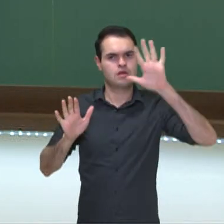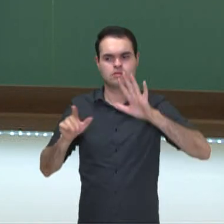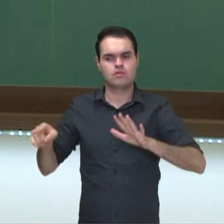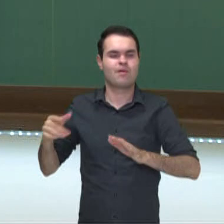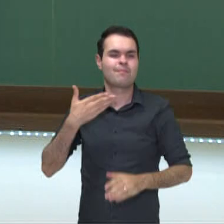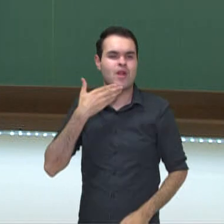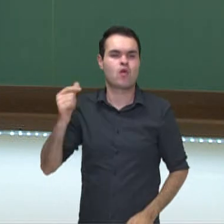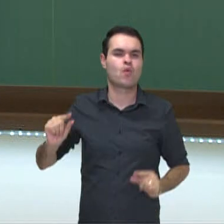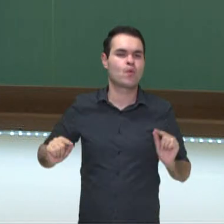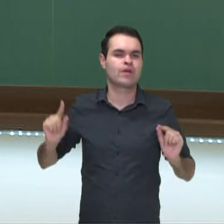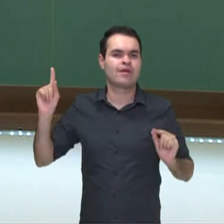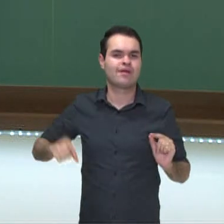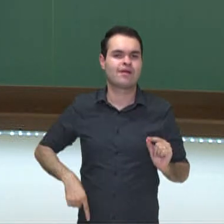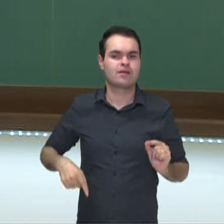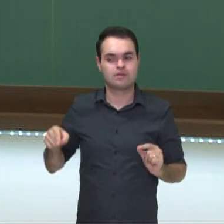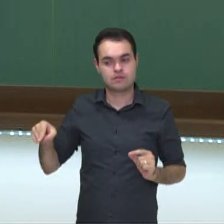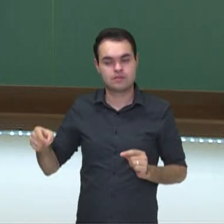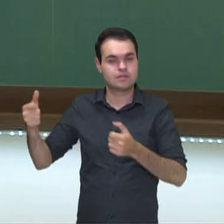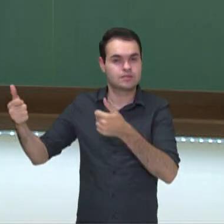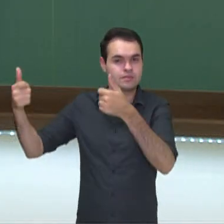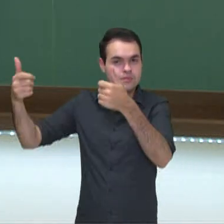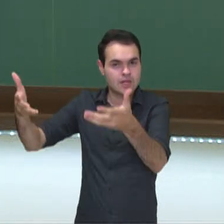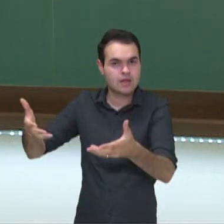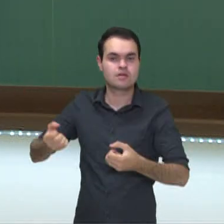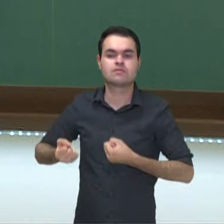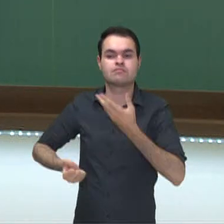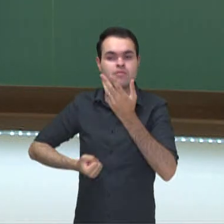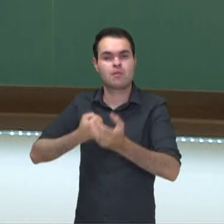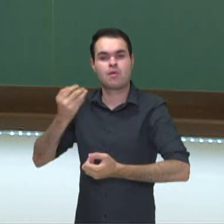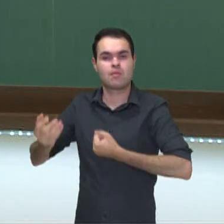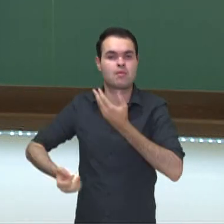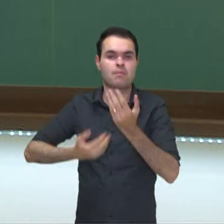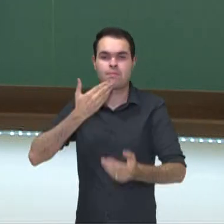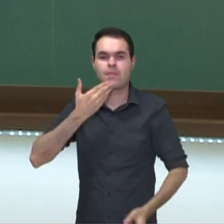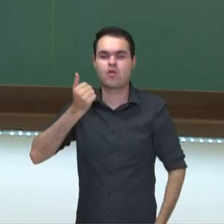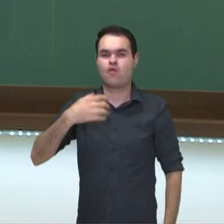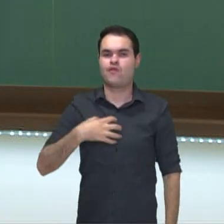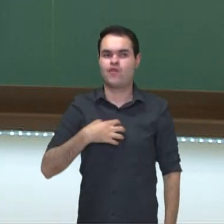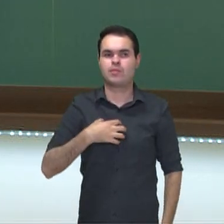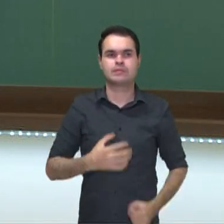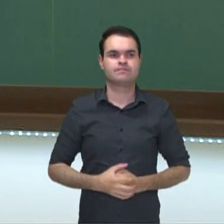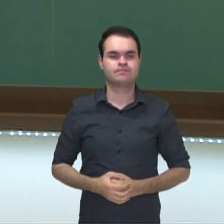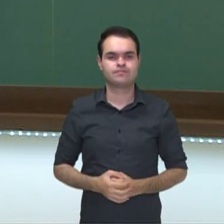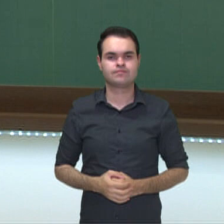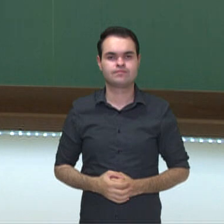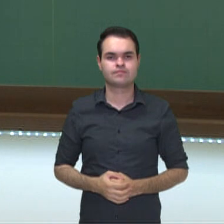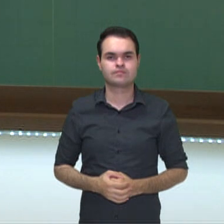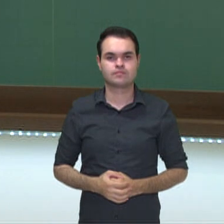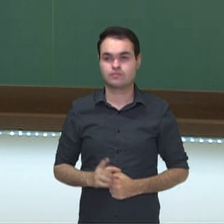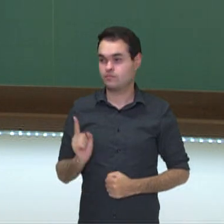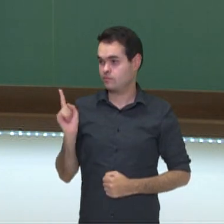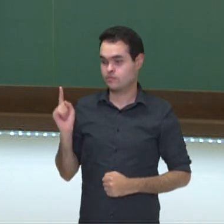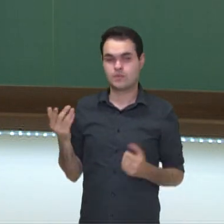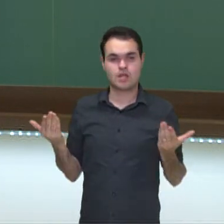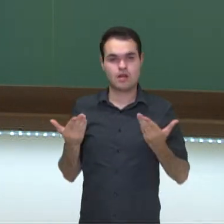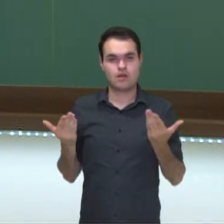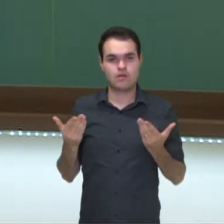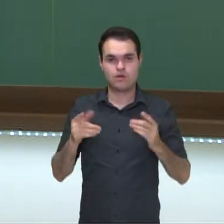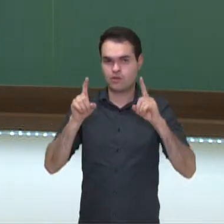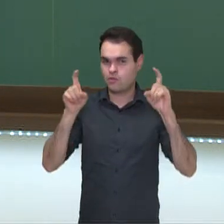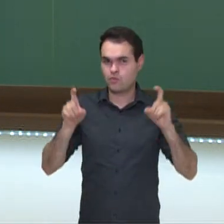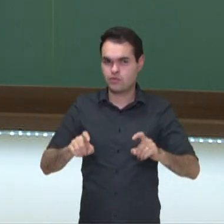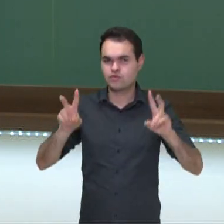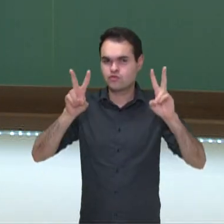melhor ideia era aquela que fosse expressada da melhor forma. Vejam aqui um quiz sobre